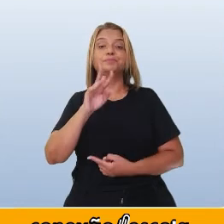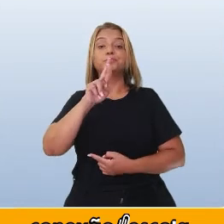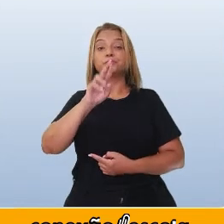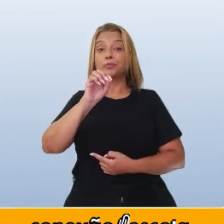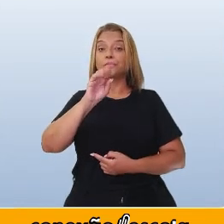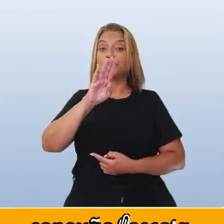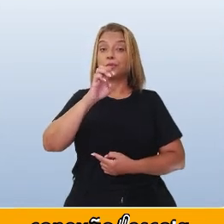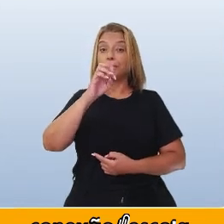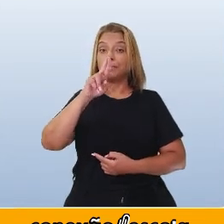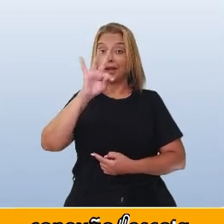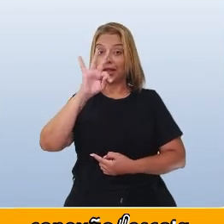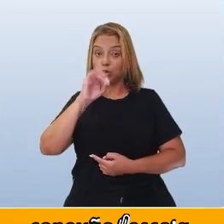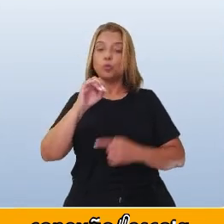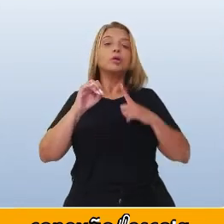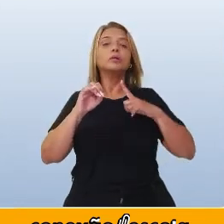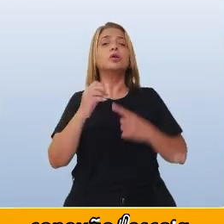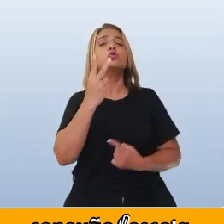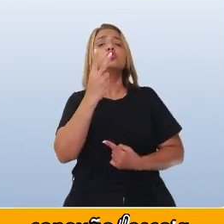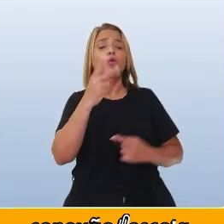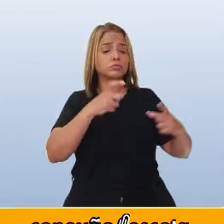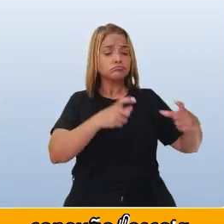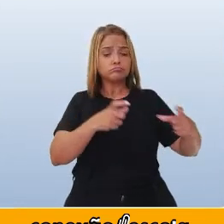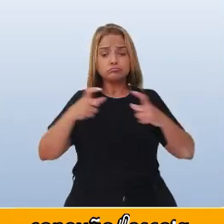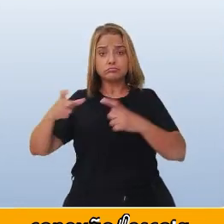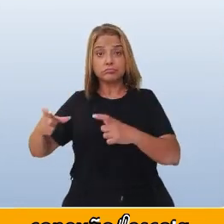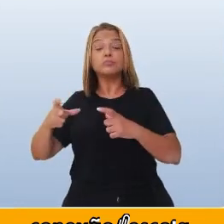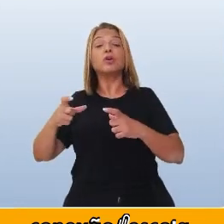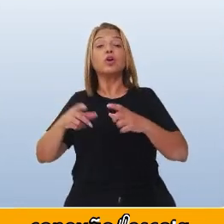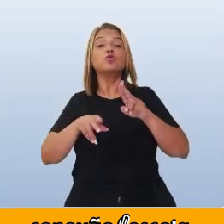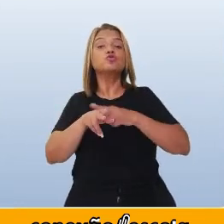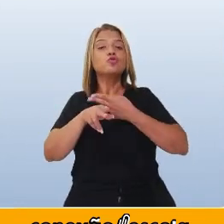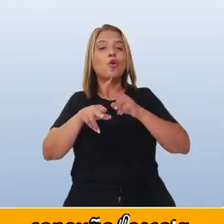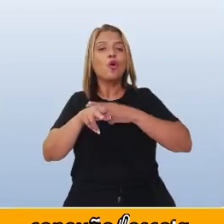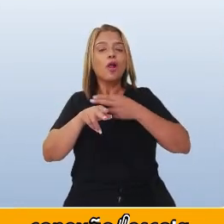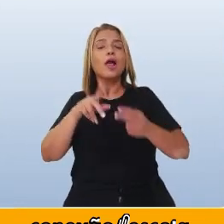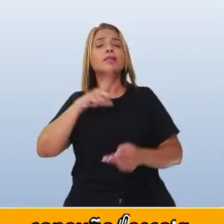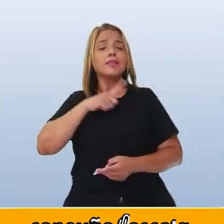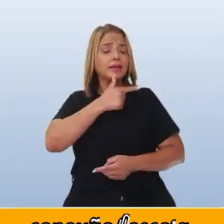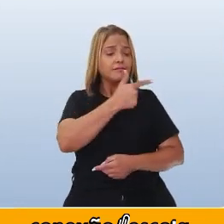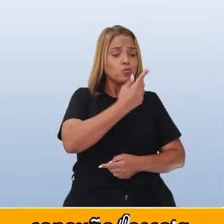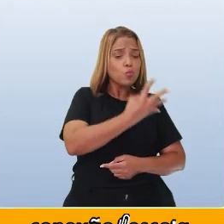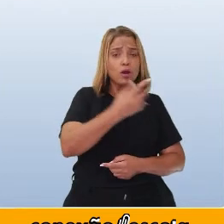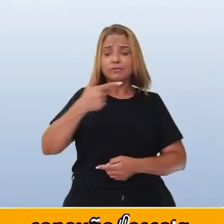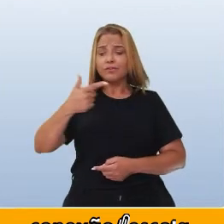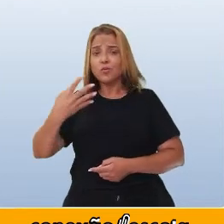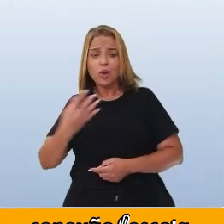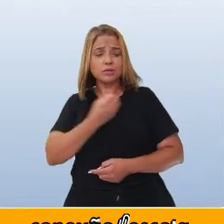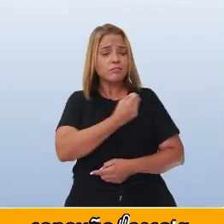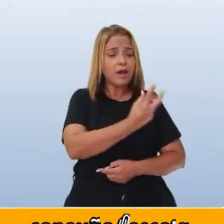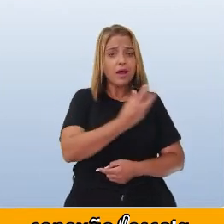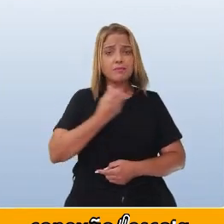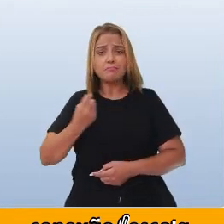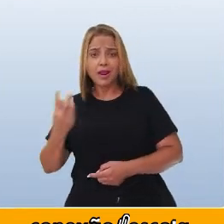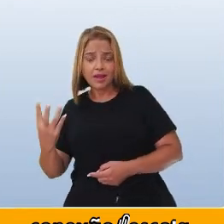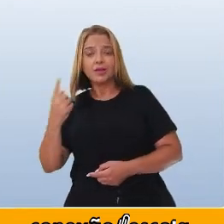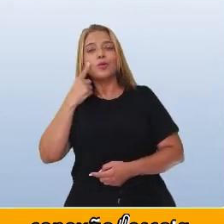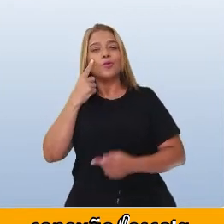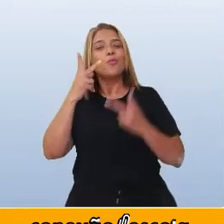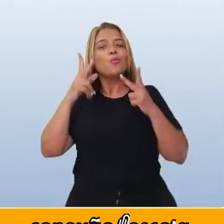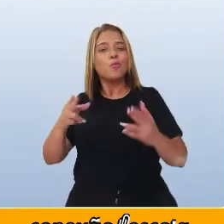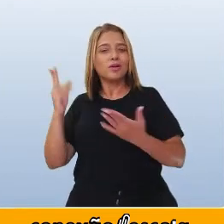Roberto tem 2 barras de chocolate subdivididas em 24 partes iguais, semelhante a essa da